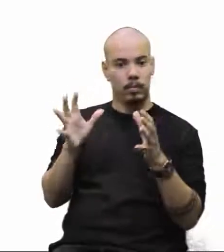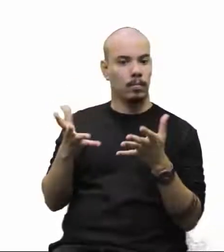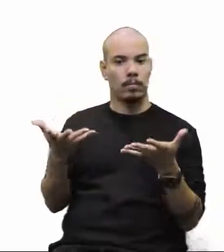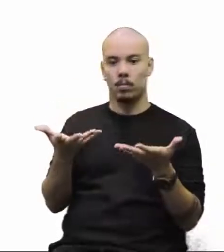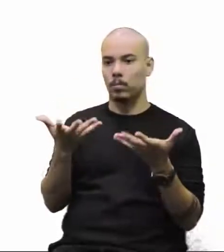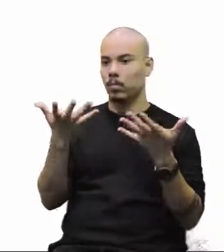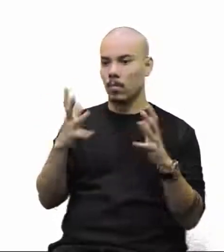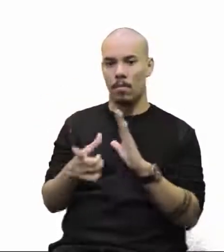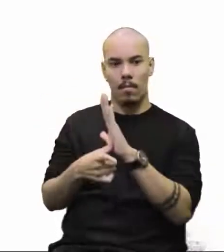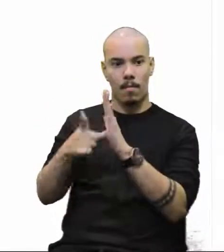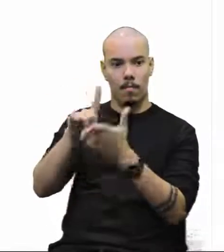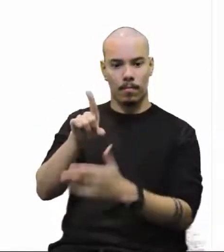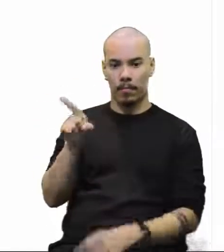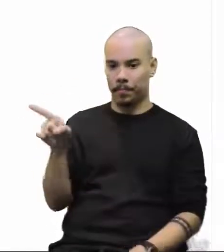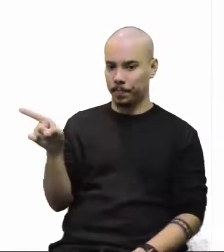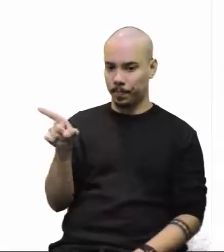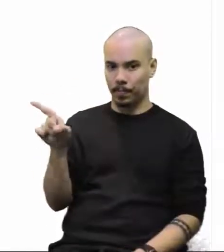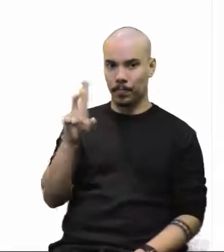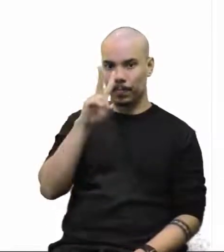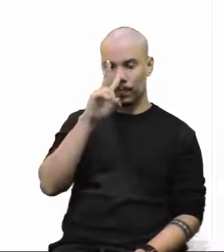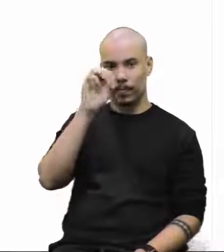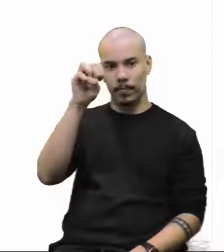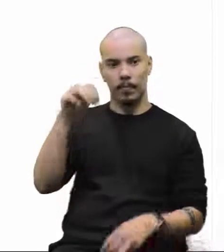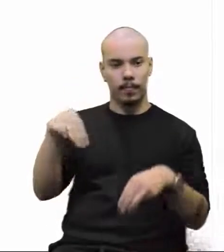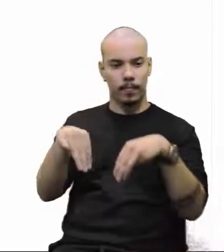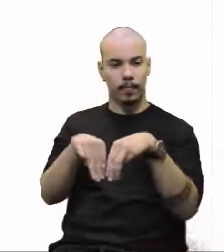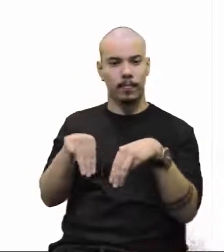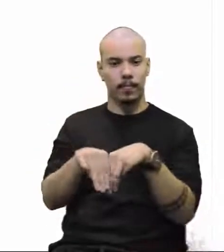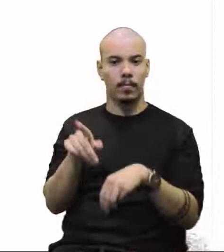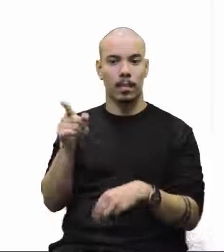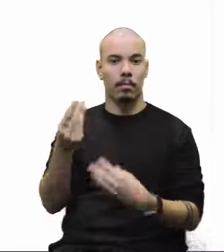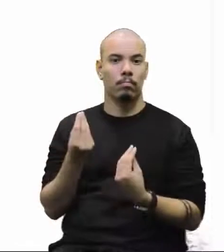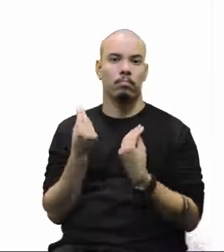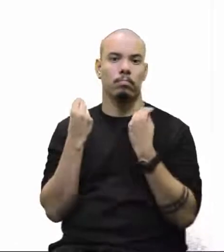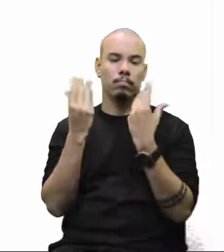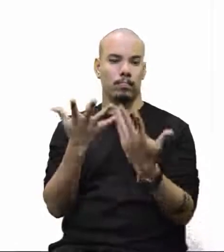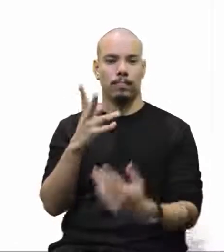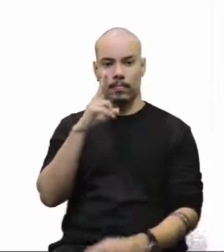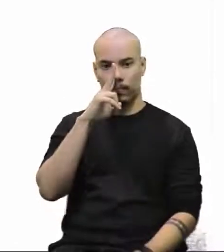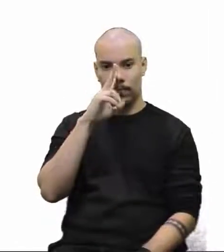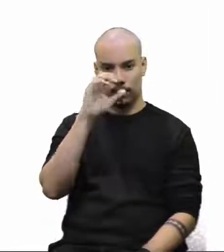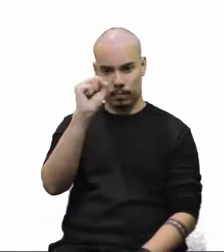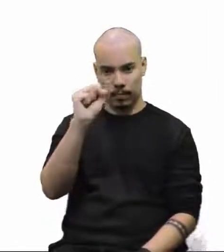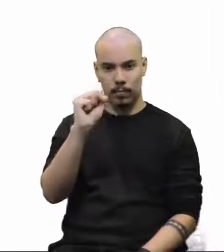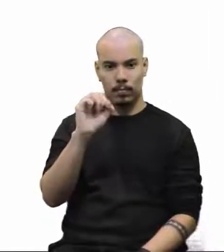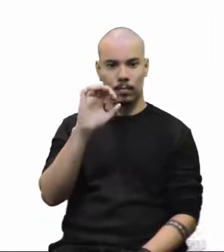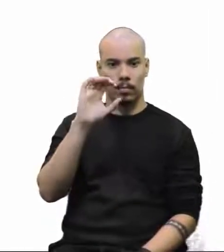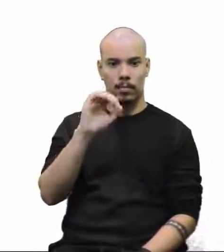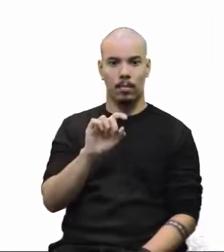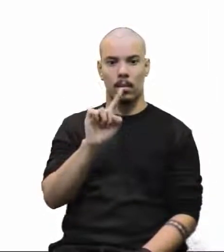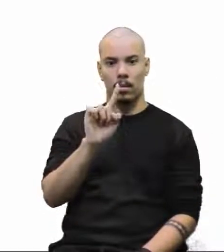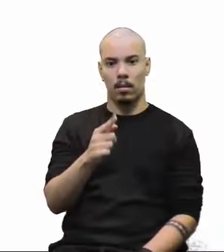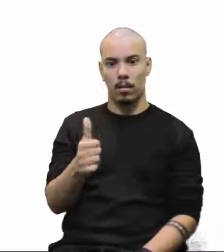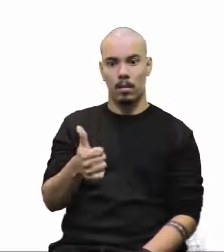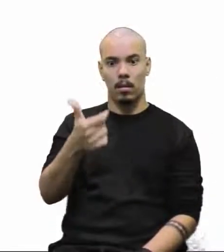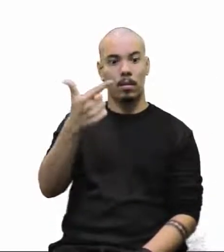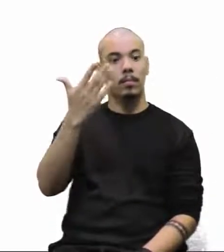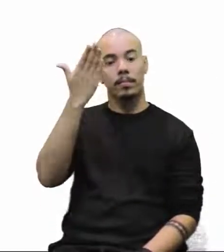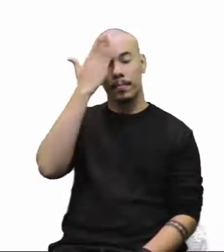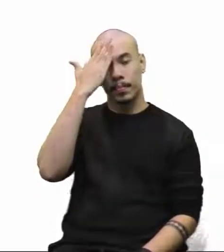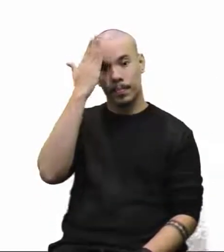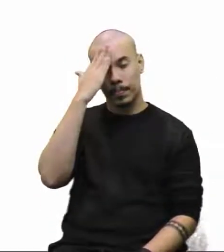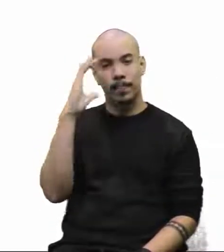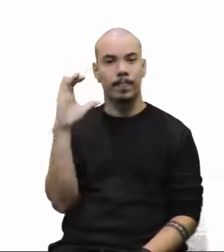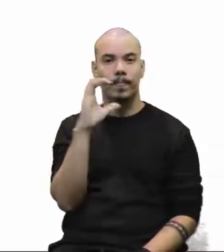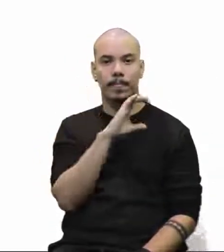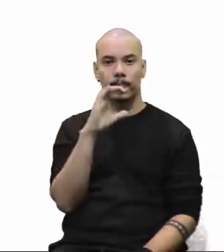foi anteriormente. Ele quis o quê? A força magnética. Aqui ele dá a força, 0,12. Ele quer a velocidade.